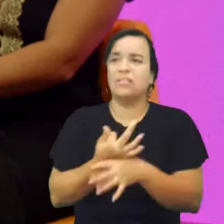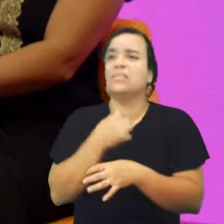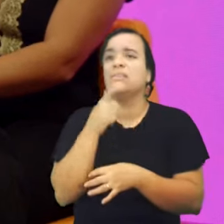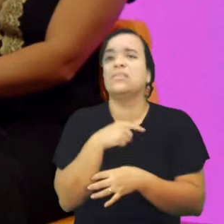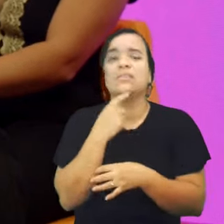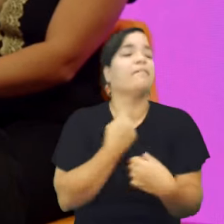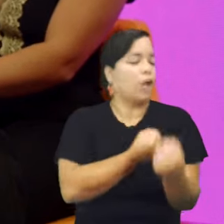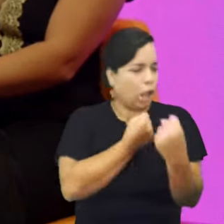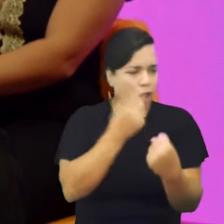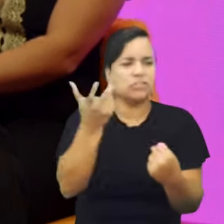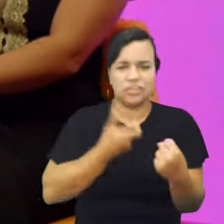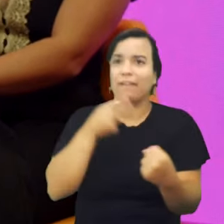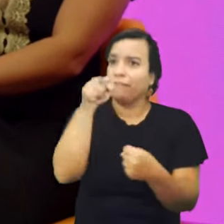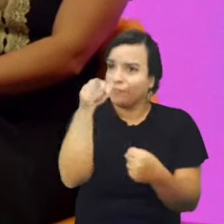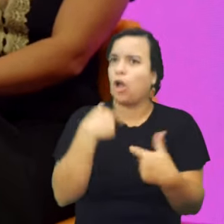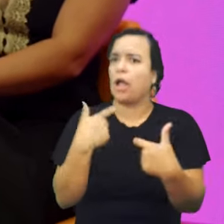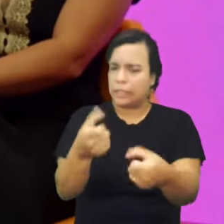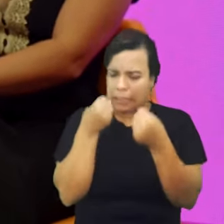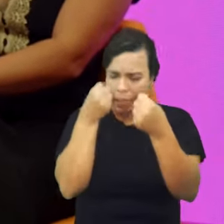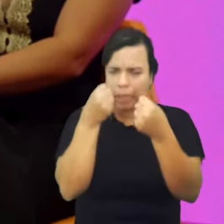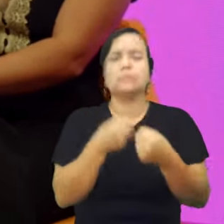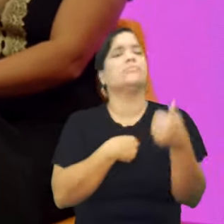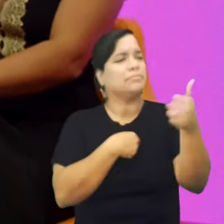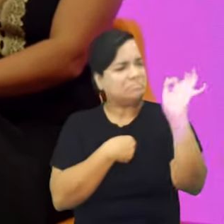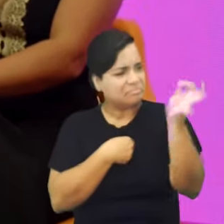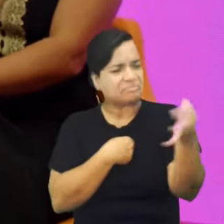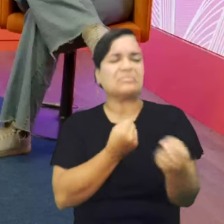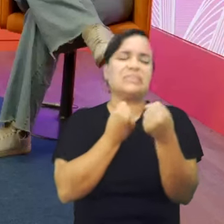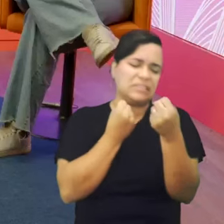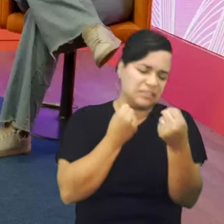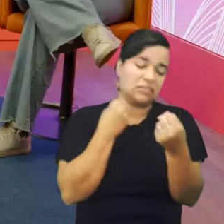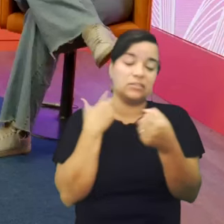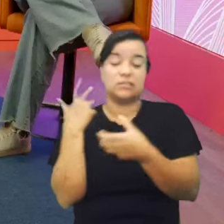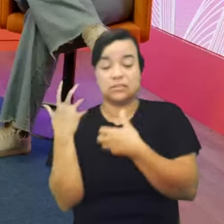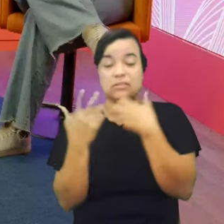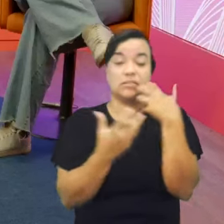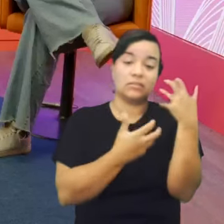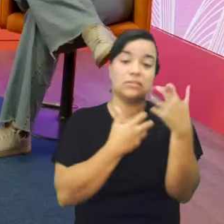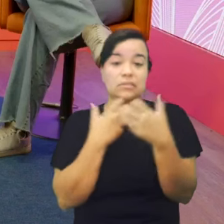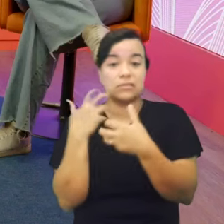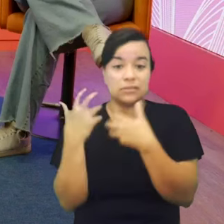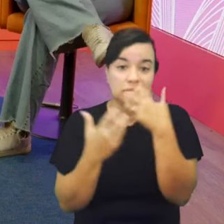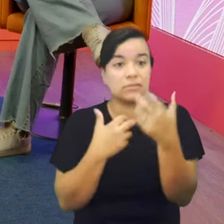E as pessoas afirmando aquilo, né? É você é guerreira. Virou normal. Né? É. E a gente acaba se perdendo